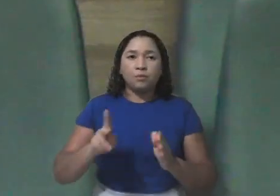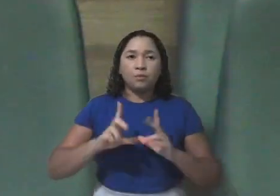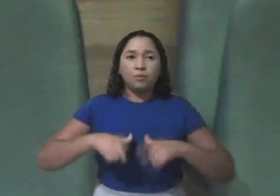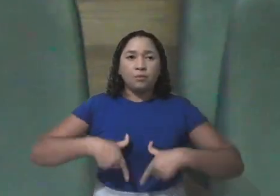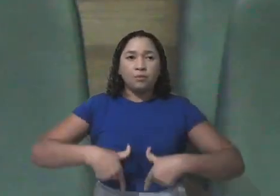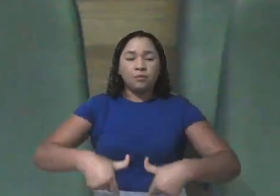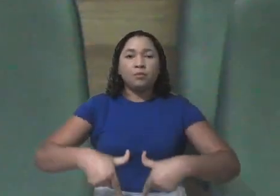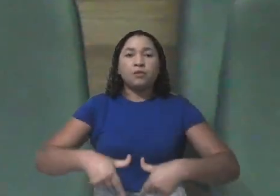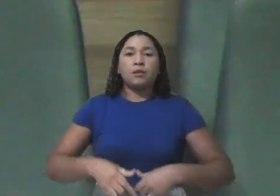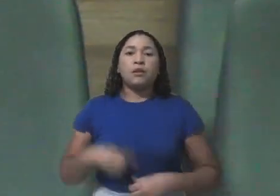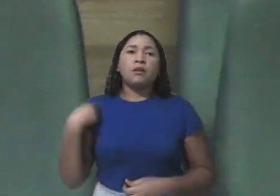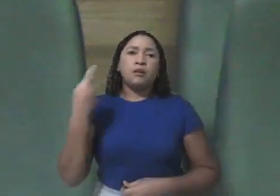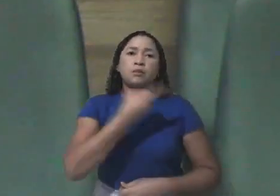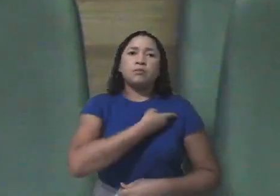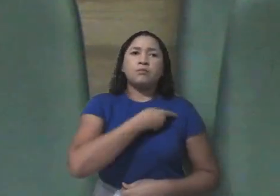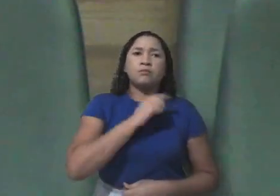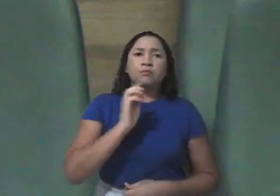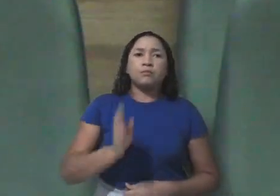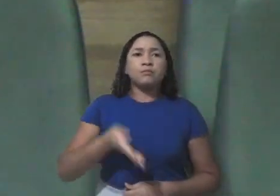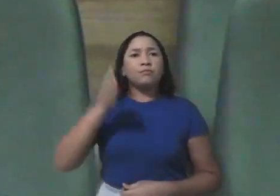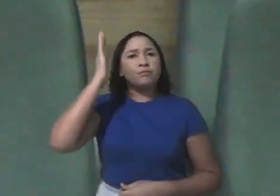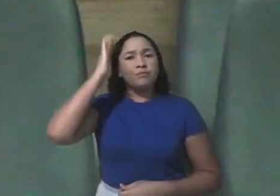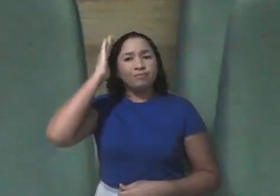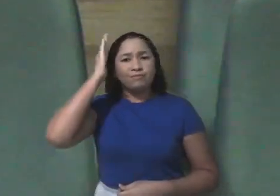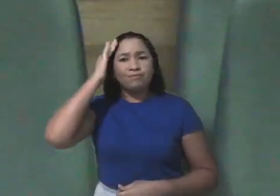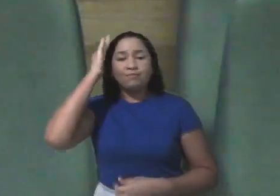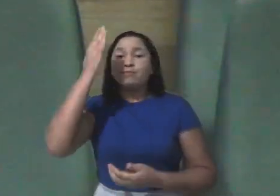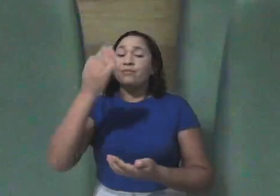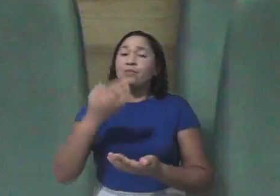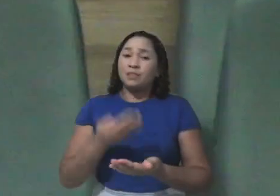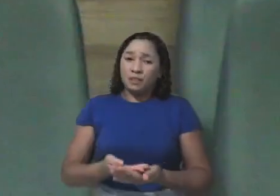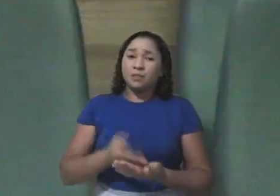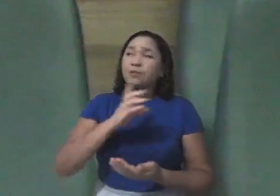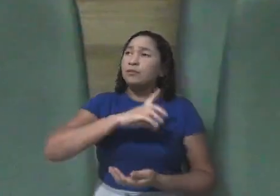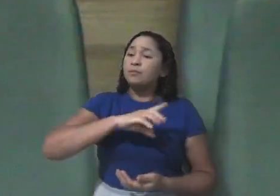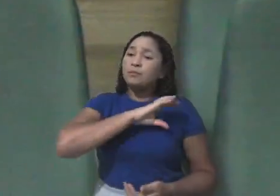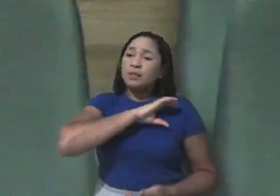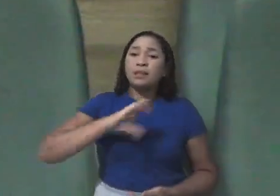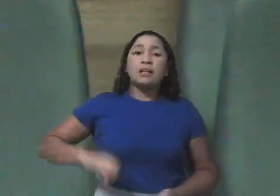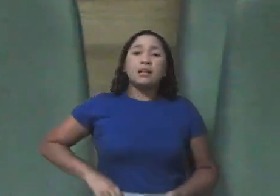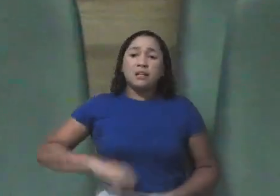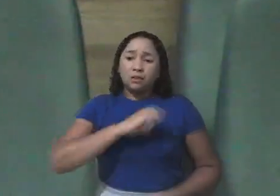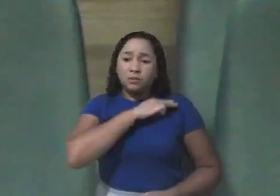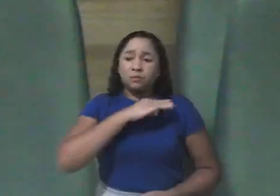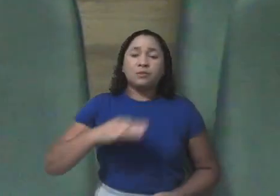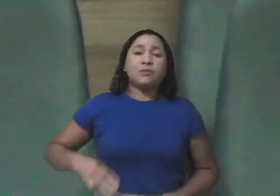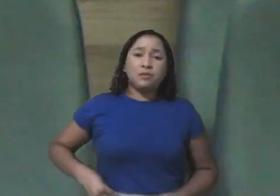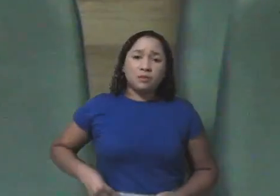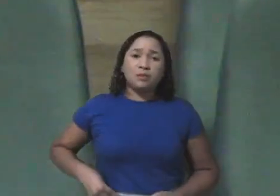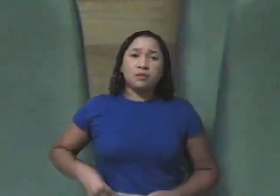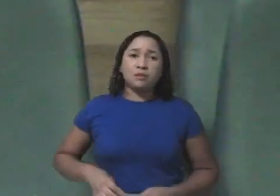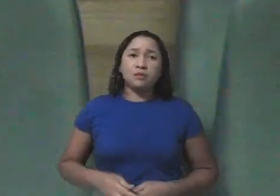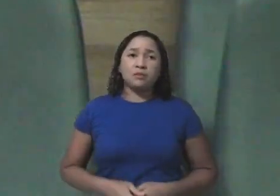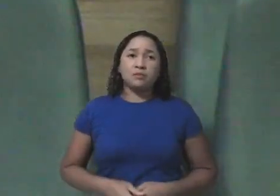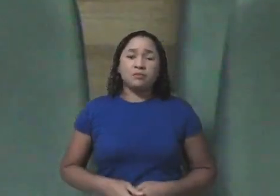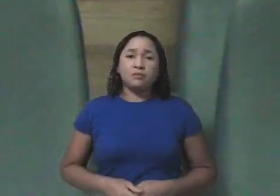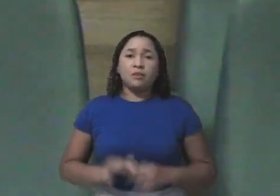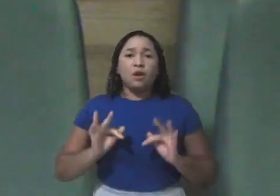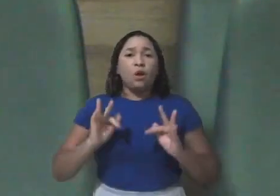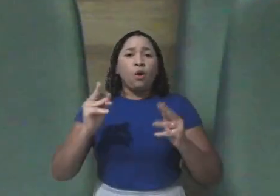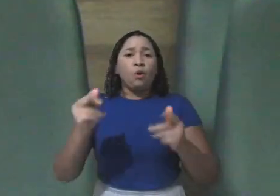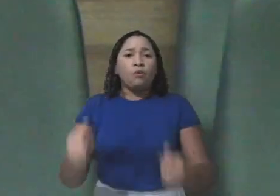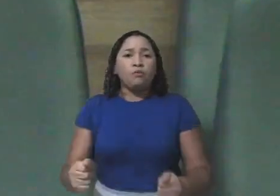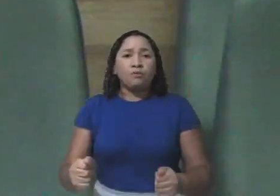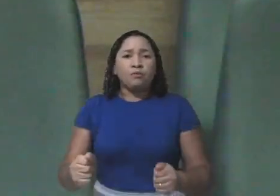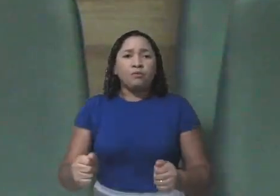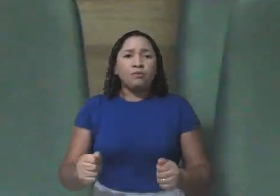que Cristo era o Messias, estaremos no céu, enquanto estará acontecendo esse final de tratamento, que